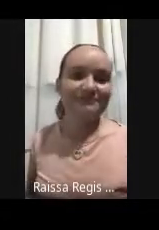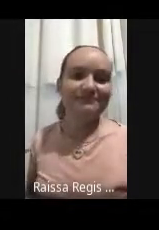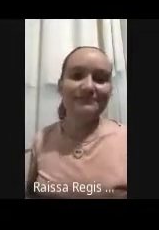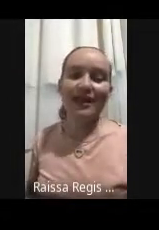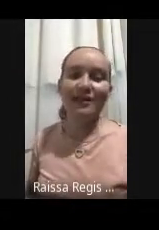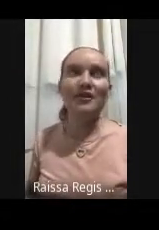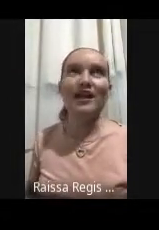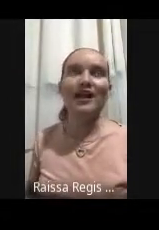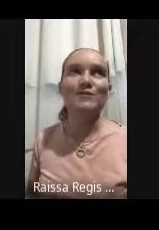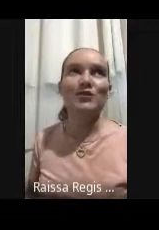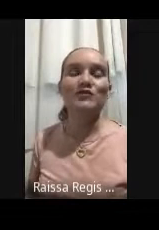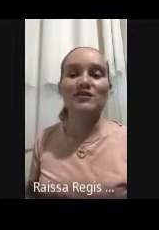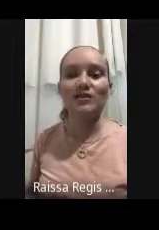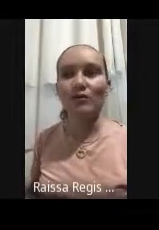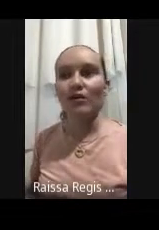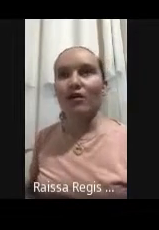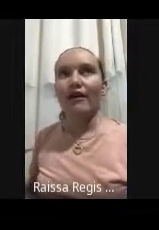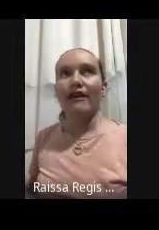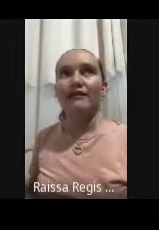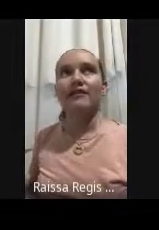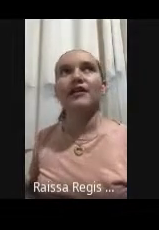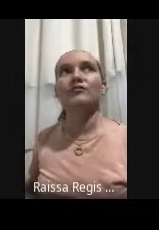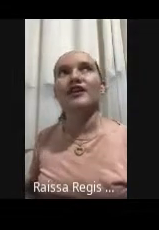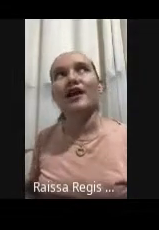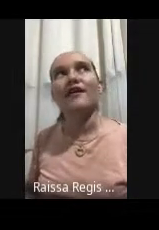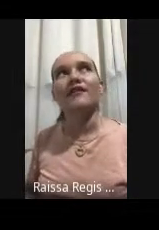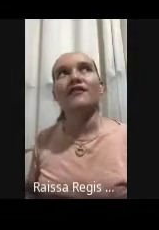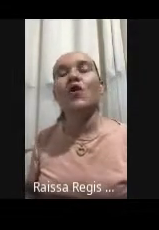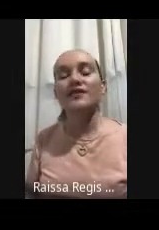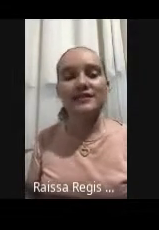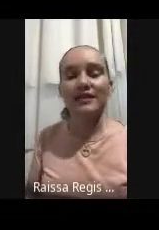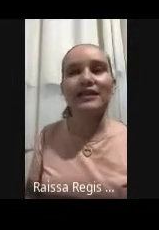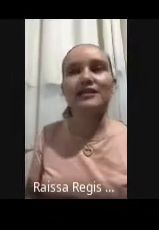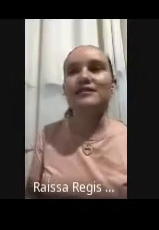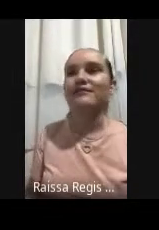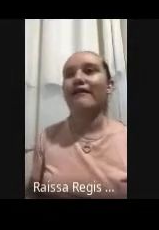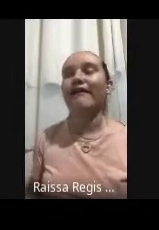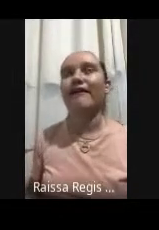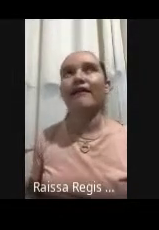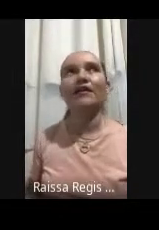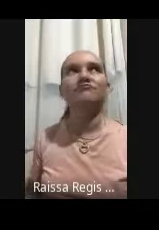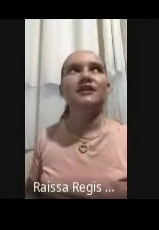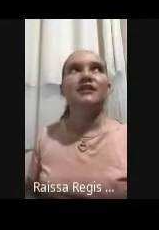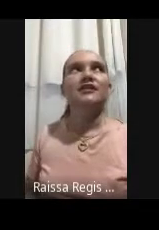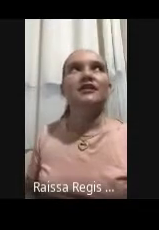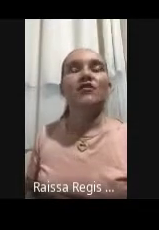escrita, né? Porque as pessoas faziam, queriam deixar coisas escritas,